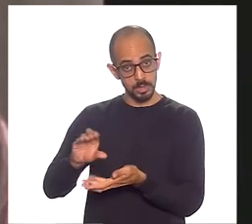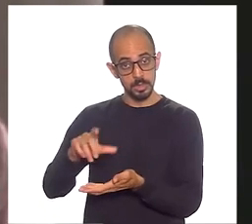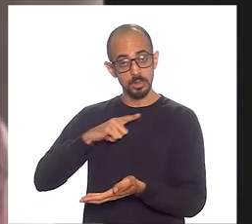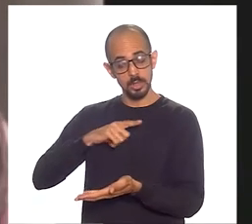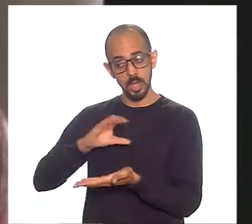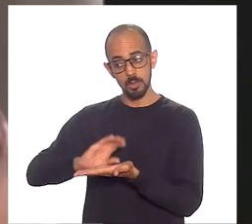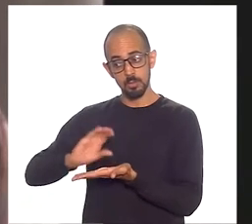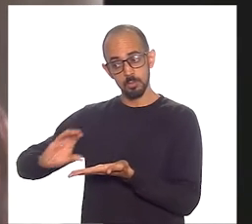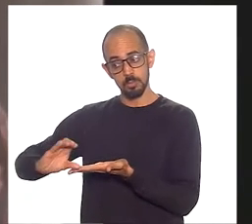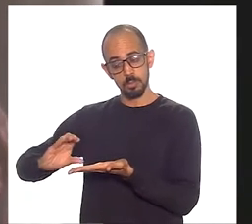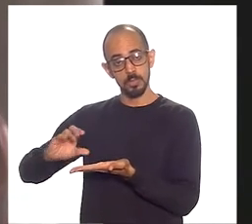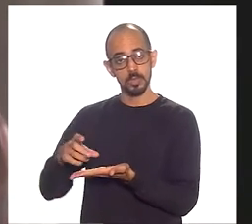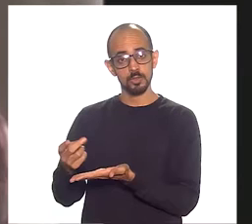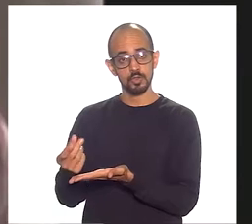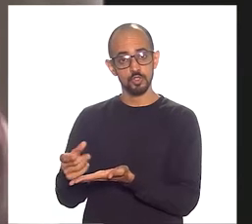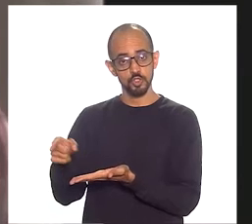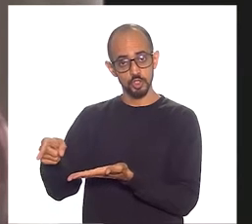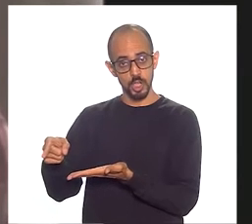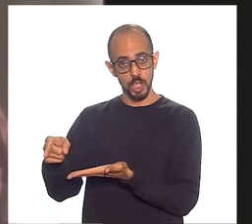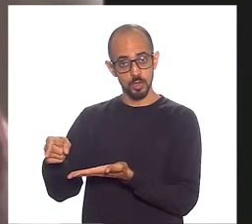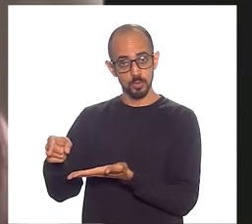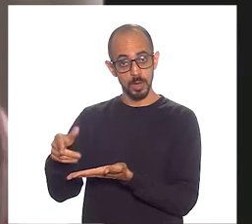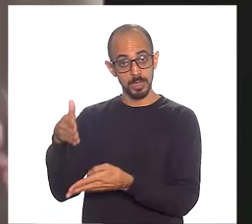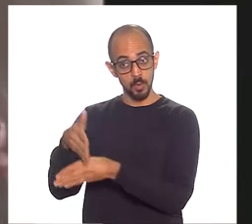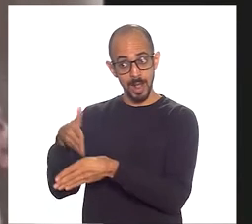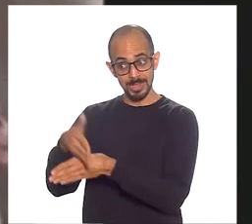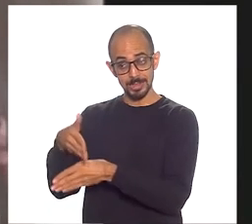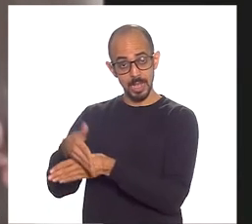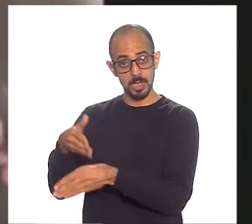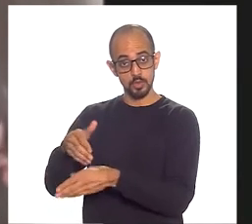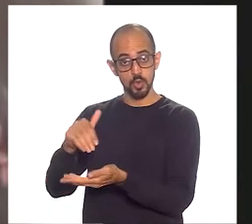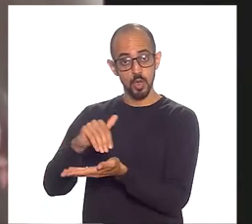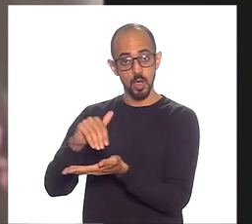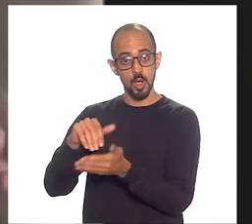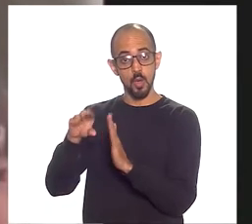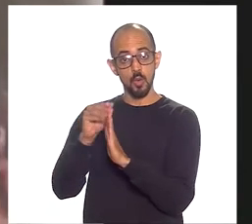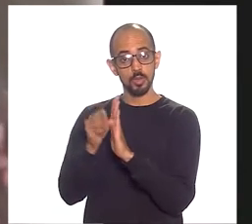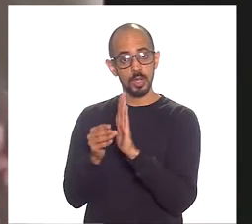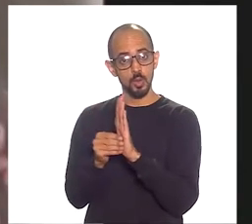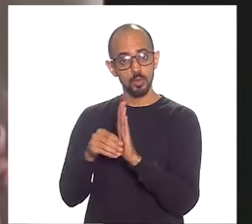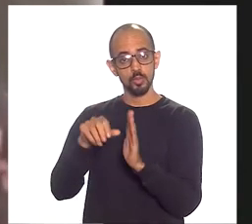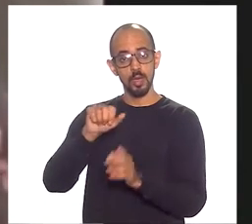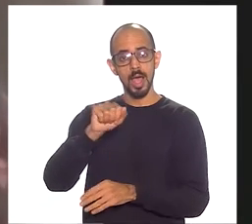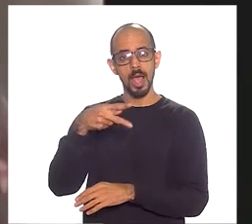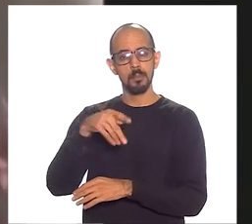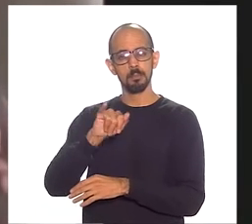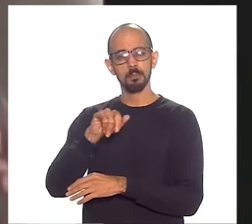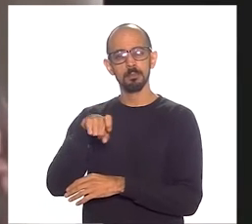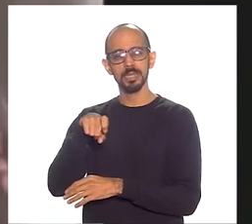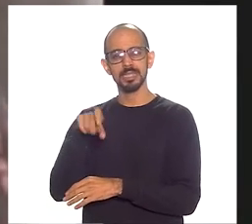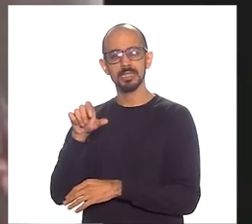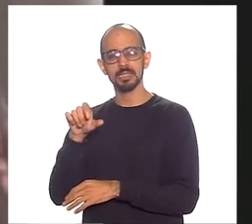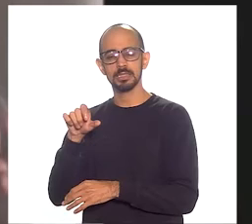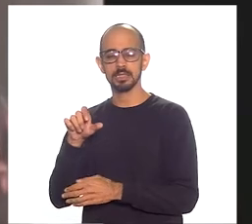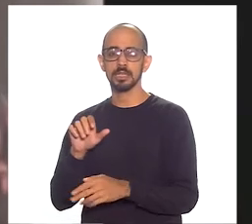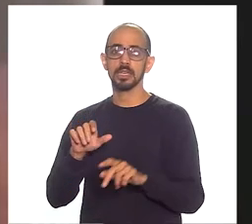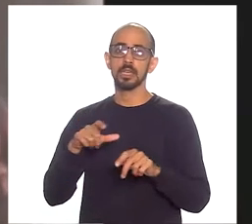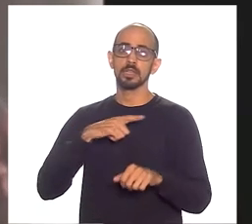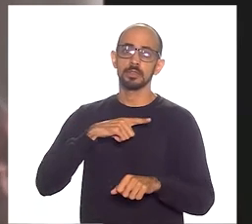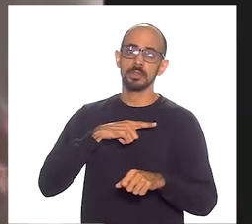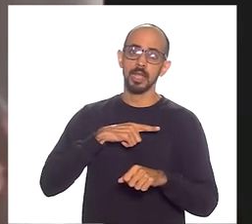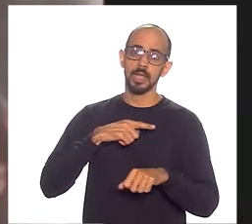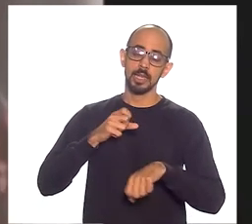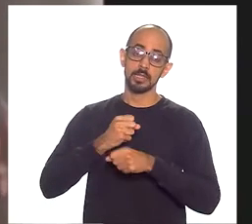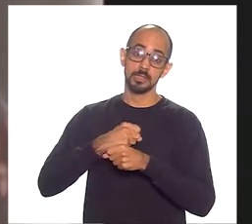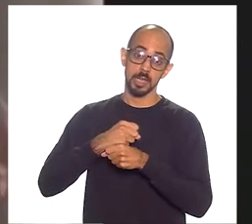alunos entram, têm acesso ao conteúdo da secretaria pelo Aplix. Então, esse ano foi um divisor